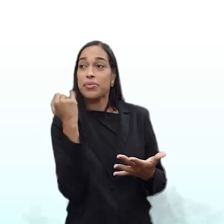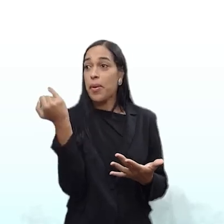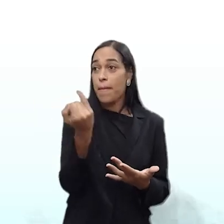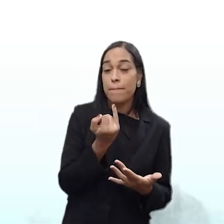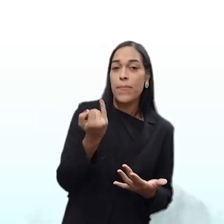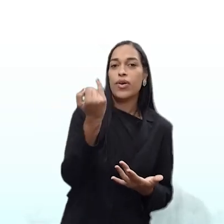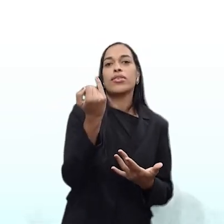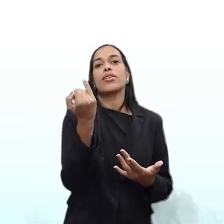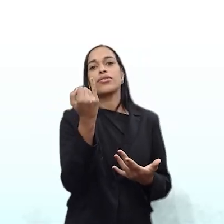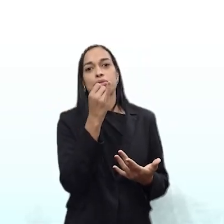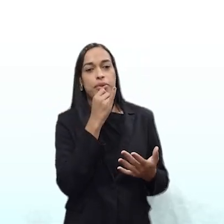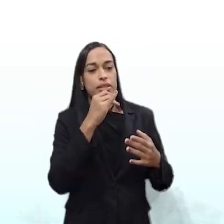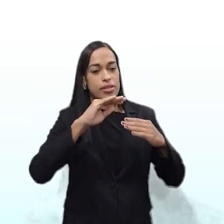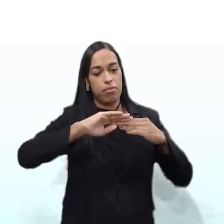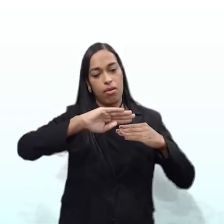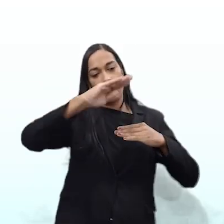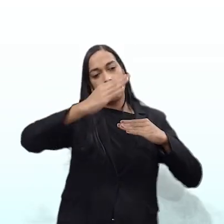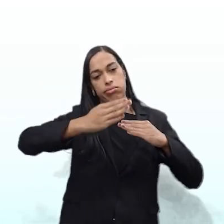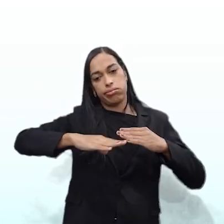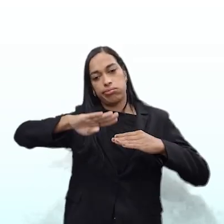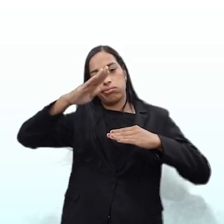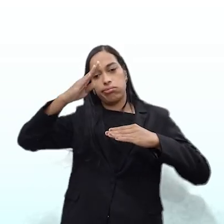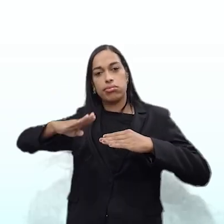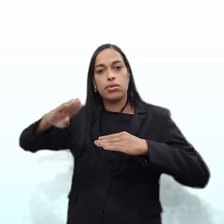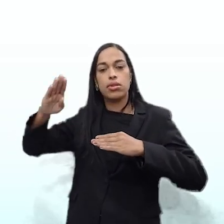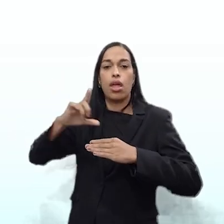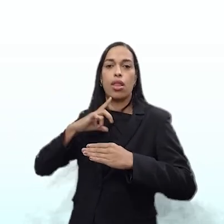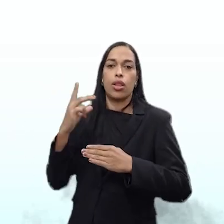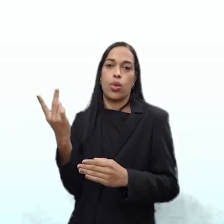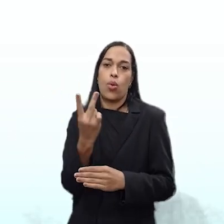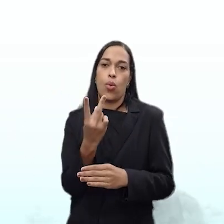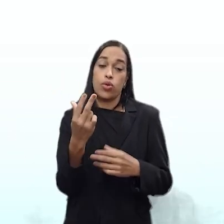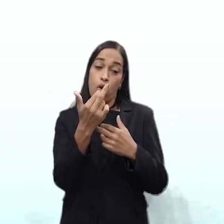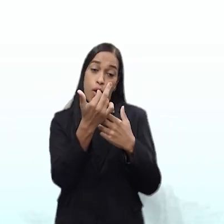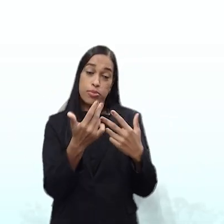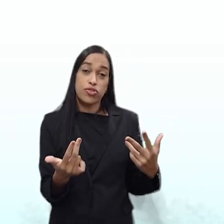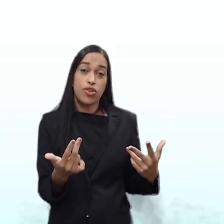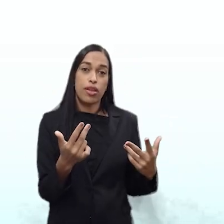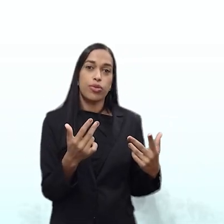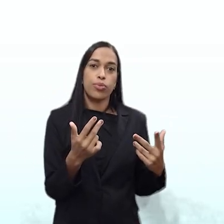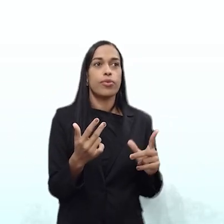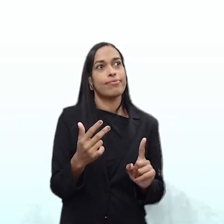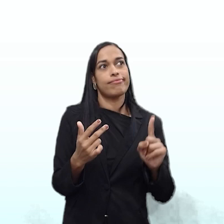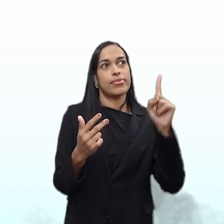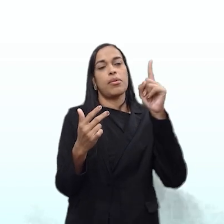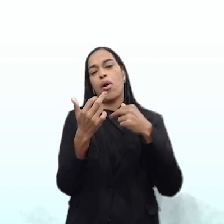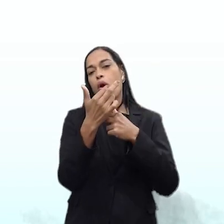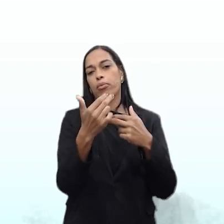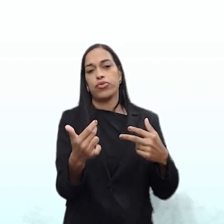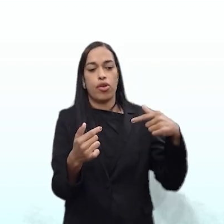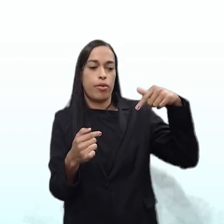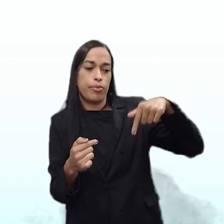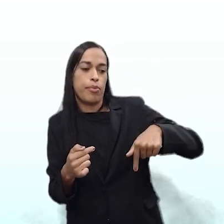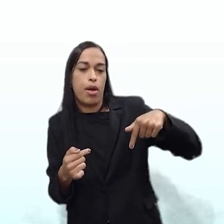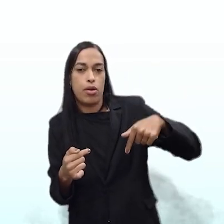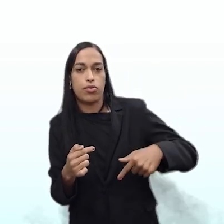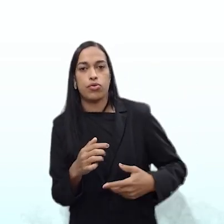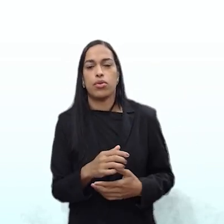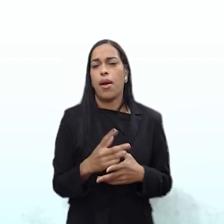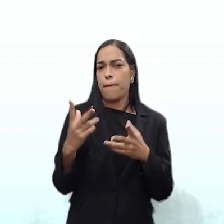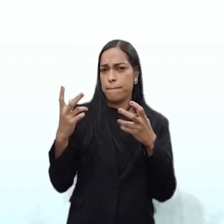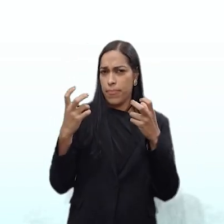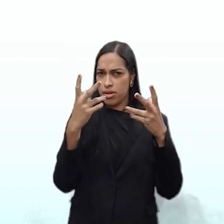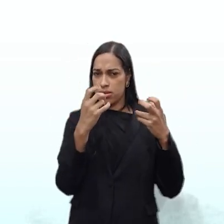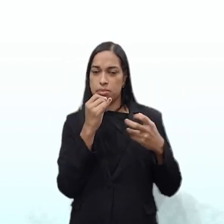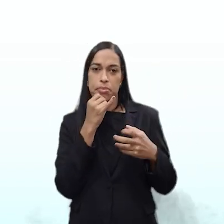numa lombada, veja que nessa imagem você tem duas situações. O objeto na parte de cima, o objeto na parte de baixo.